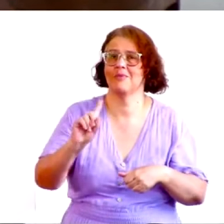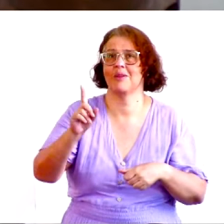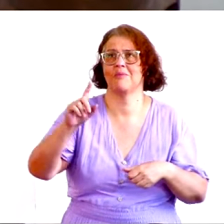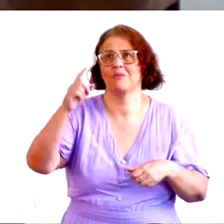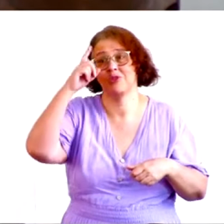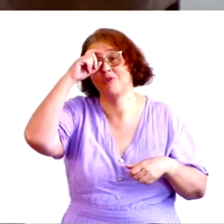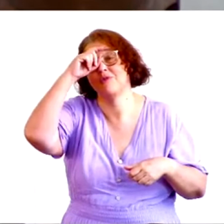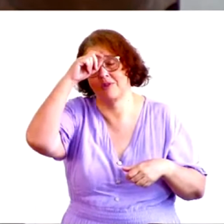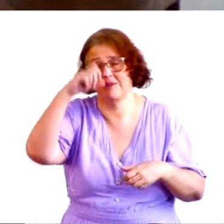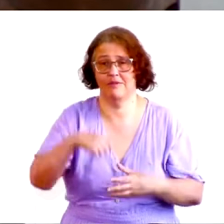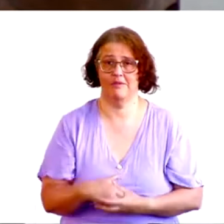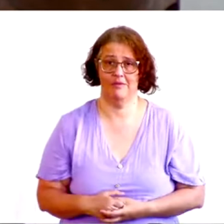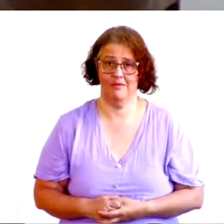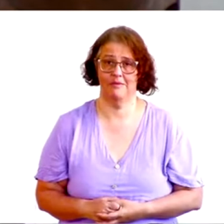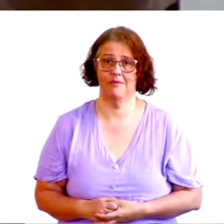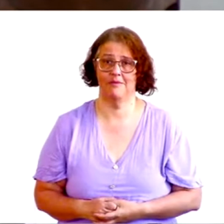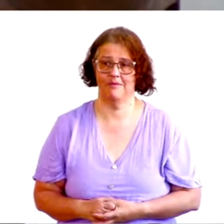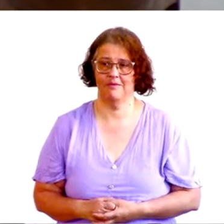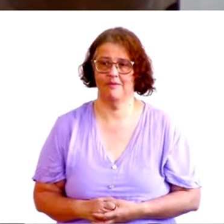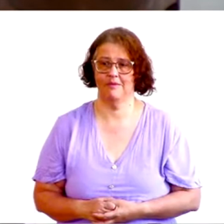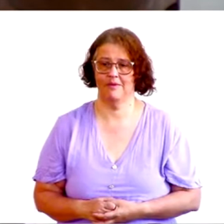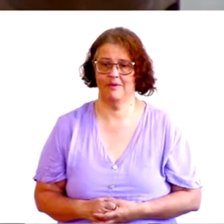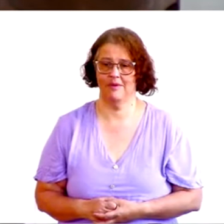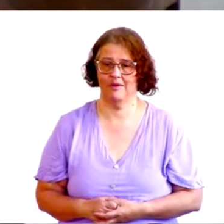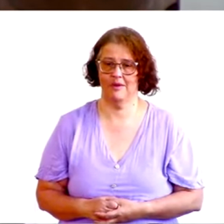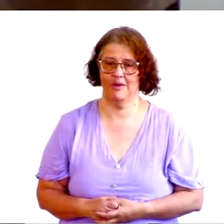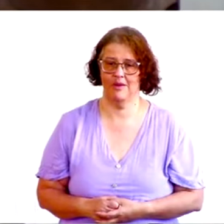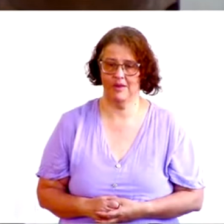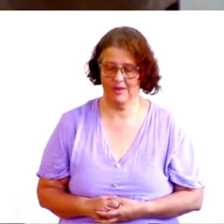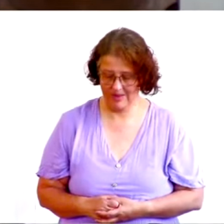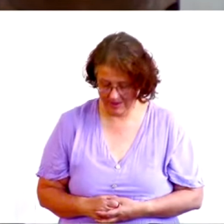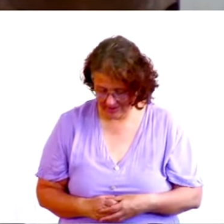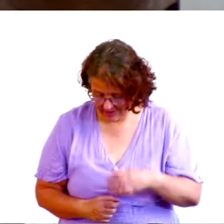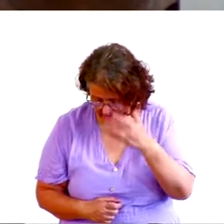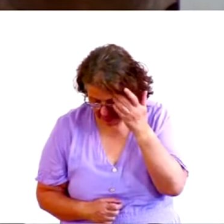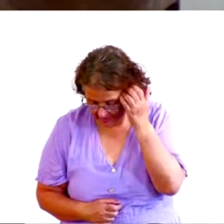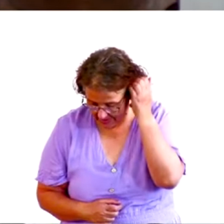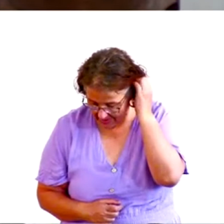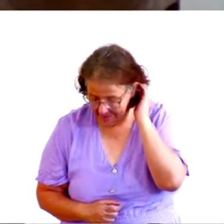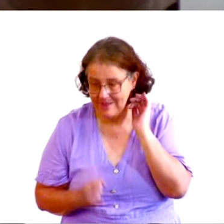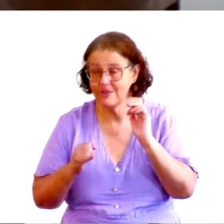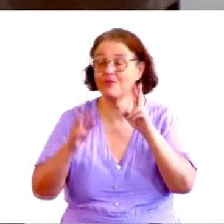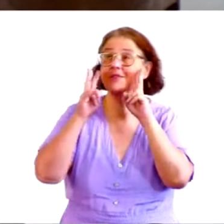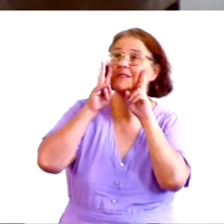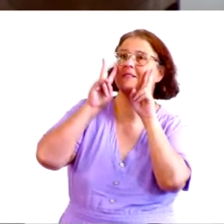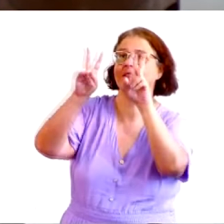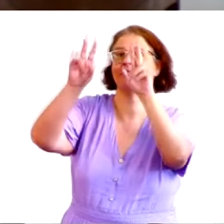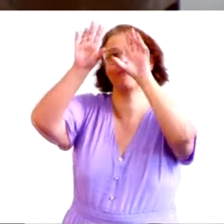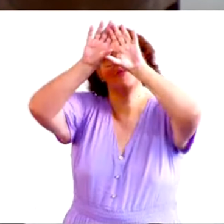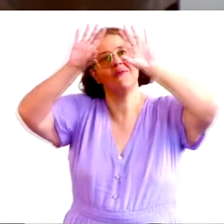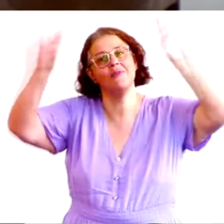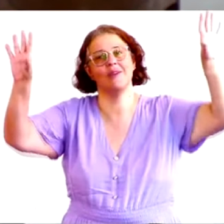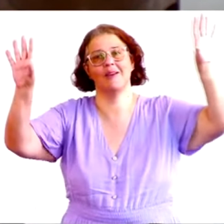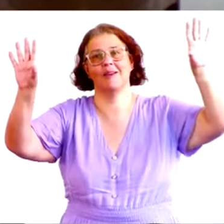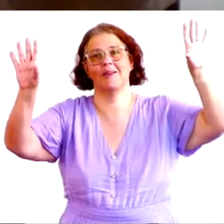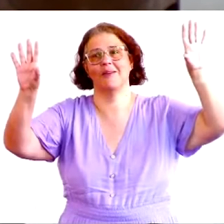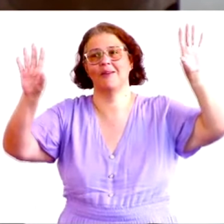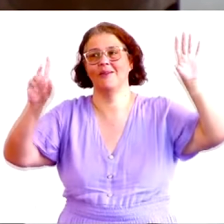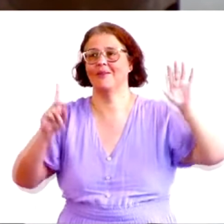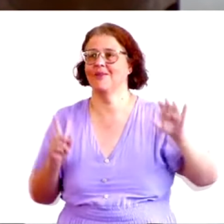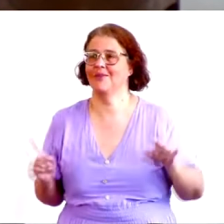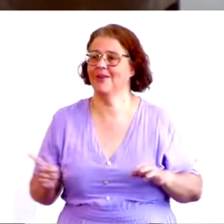das suas enfermidades emocionais psicológicas se você contemplar o céu como a graça eterna